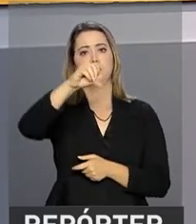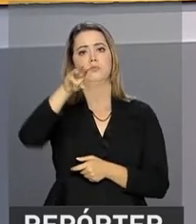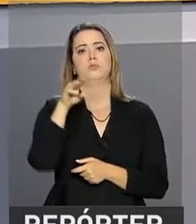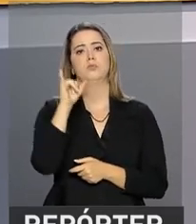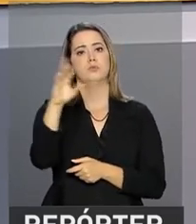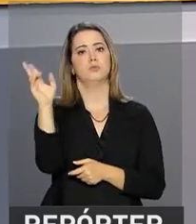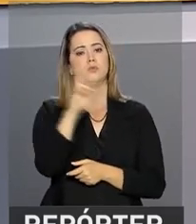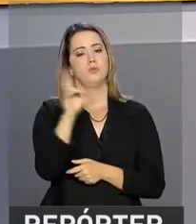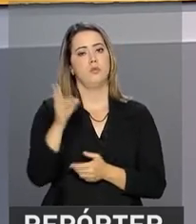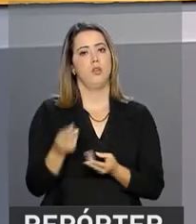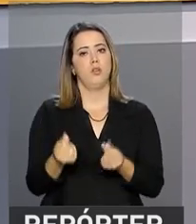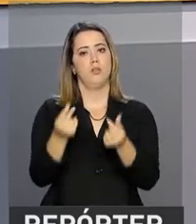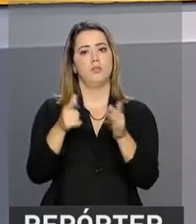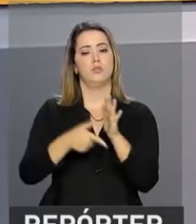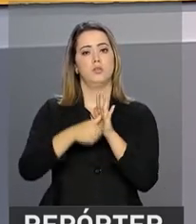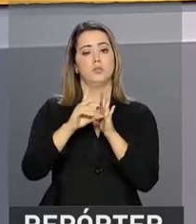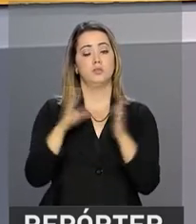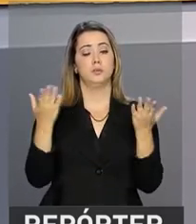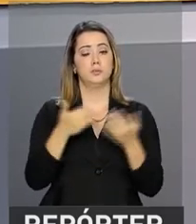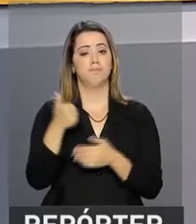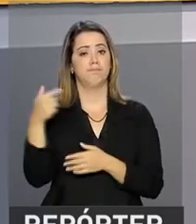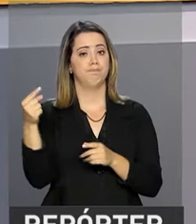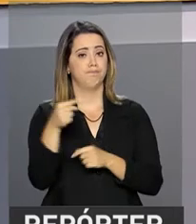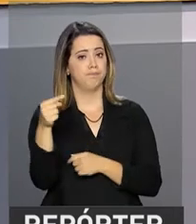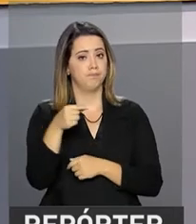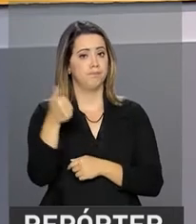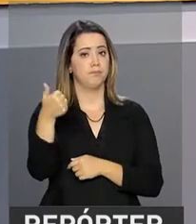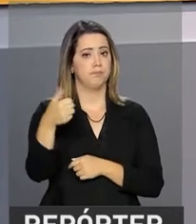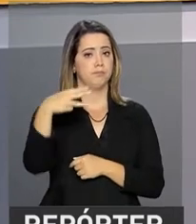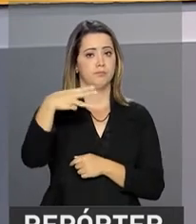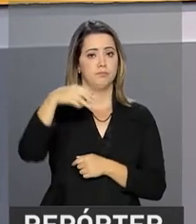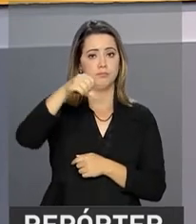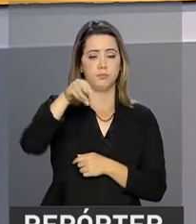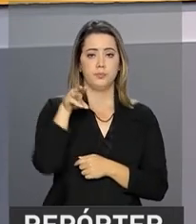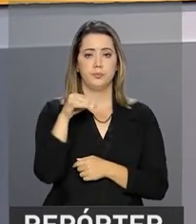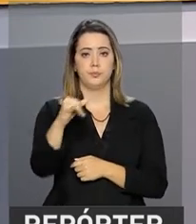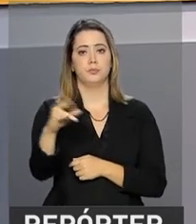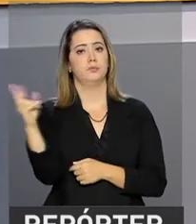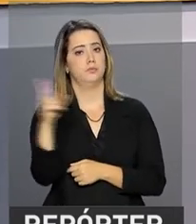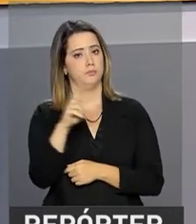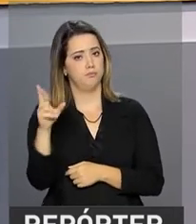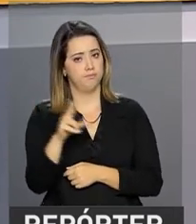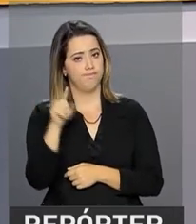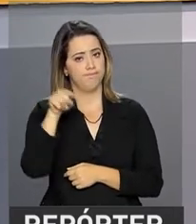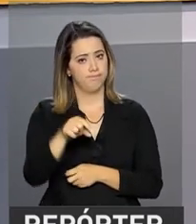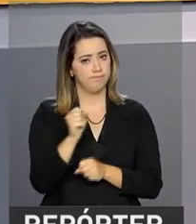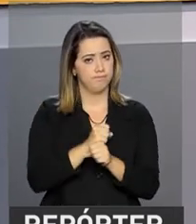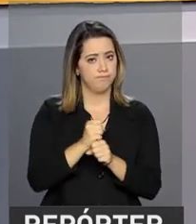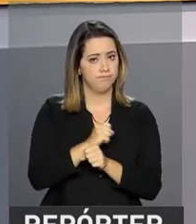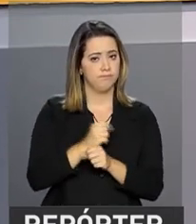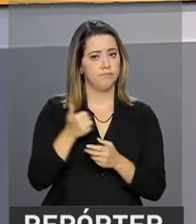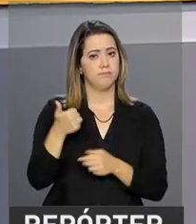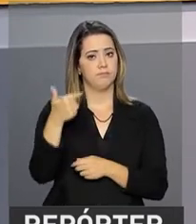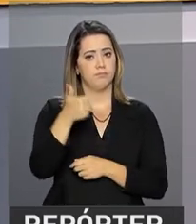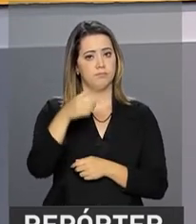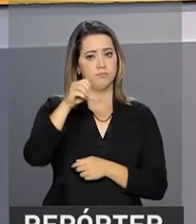R$ 159 bilhões. O valor previsto hoje é um saldo negativo de R$ 139 bilhões para este ano e